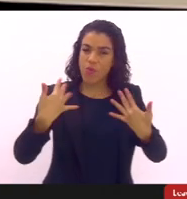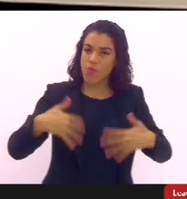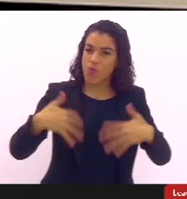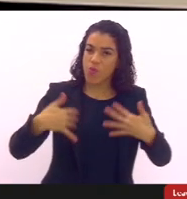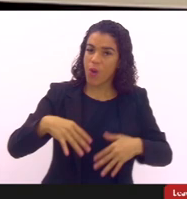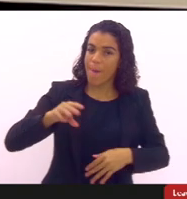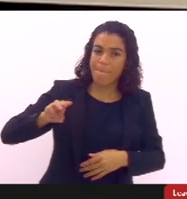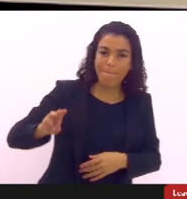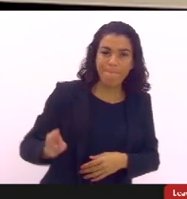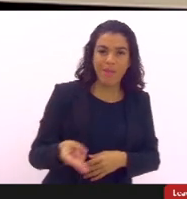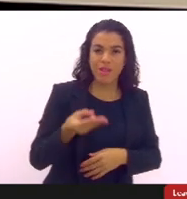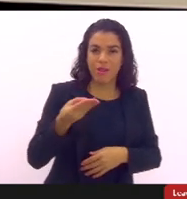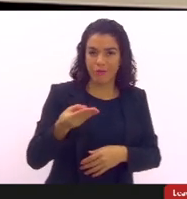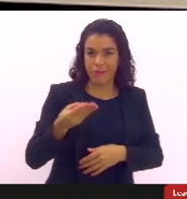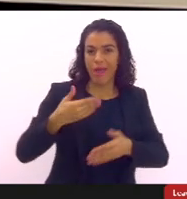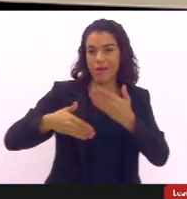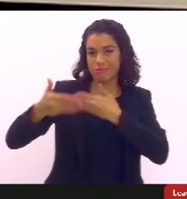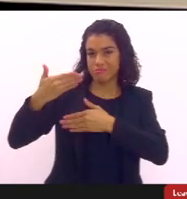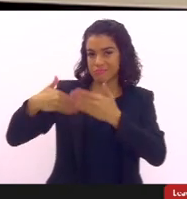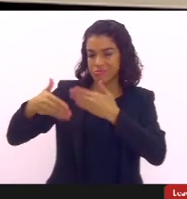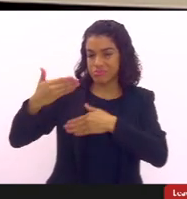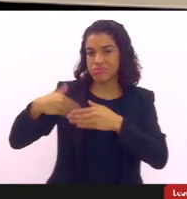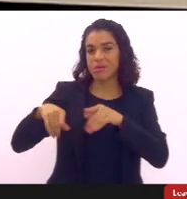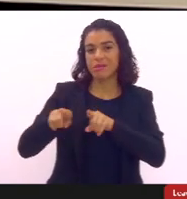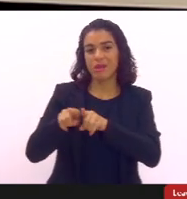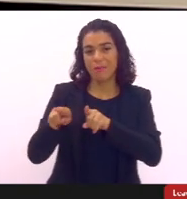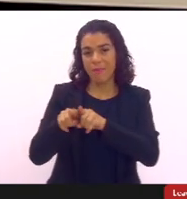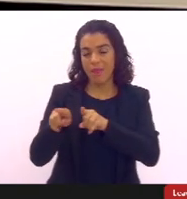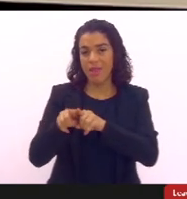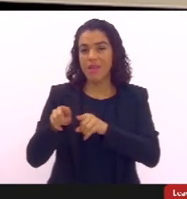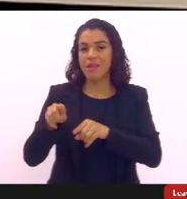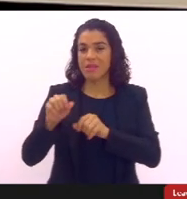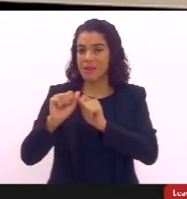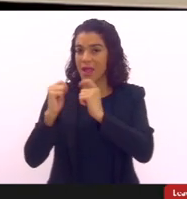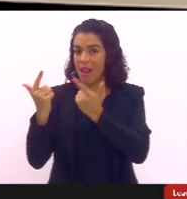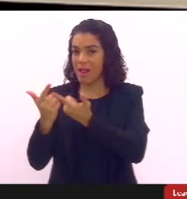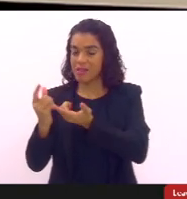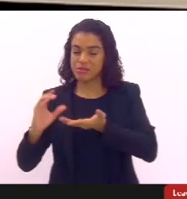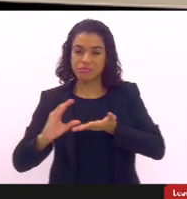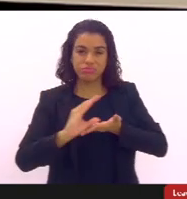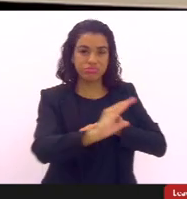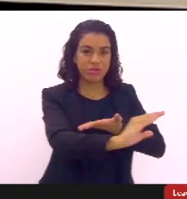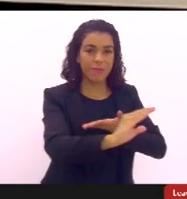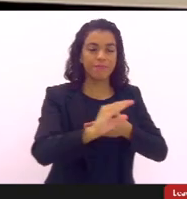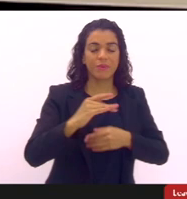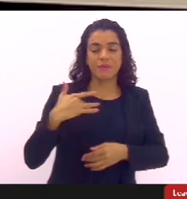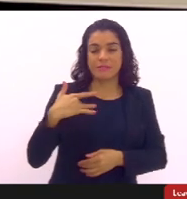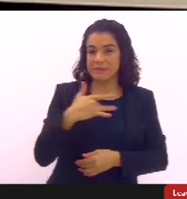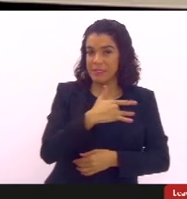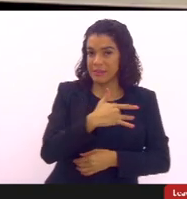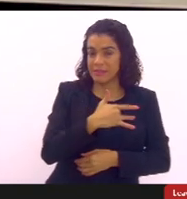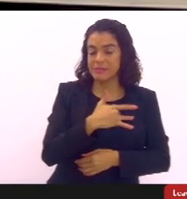milionárias repassadas pela ALERJ para a Secretaria de Estado de Saúde.